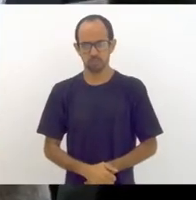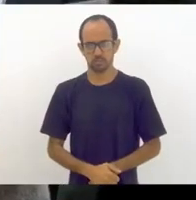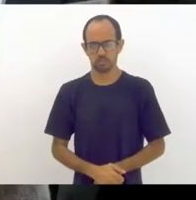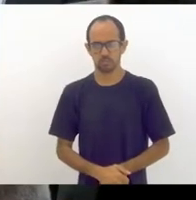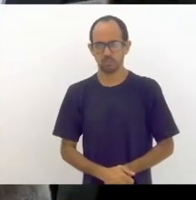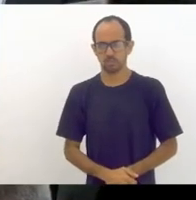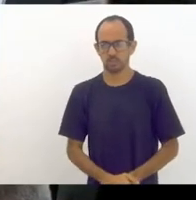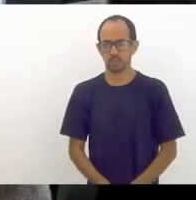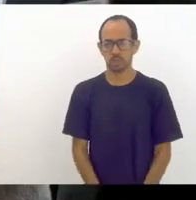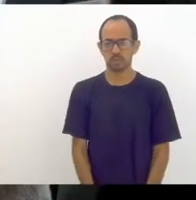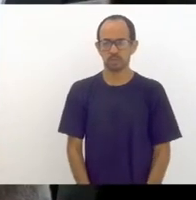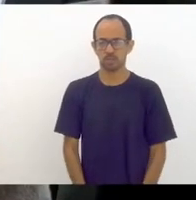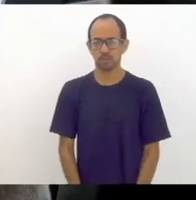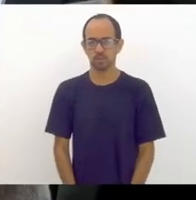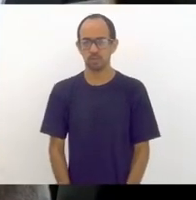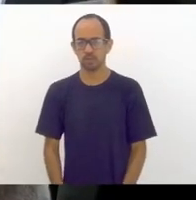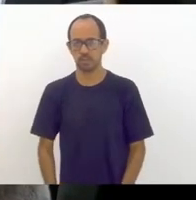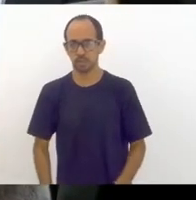Marcelo.